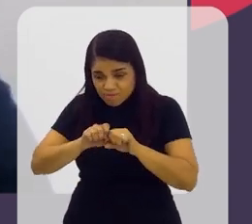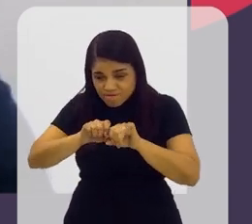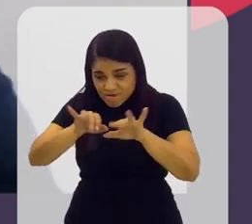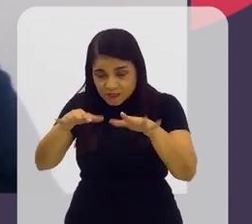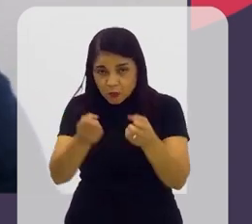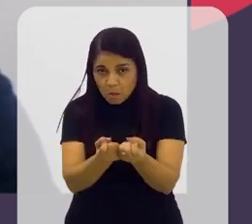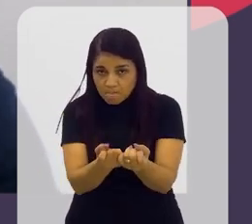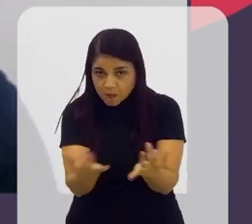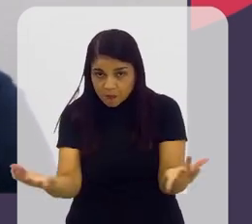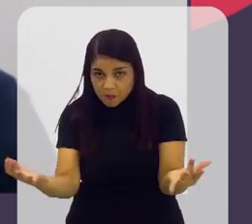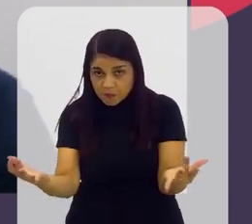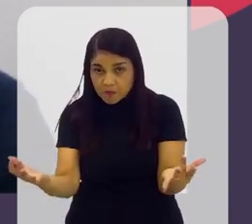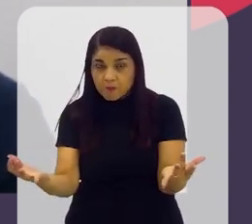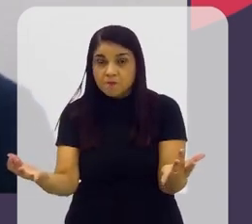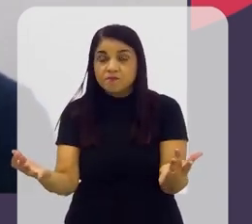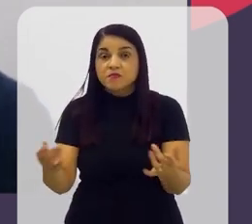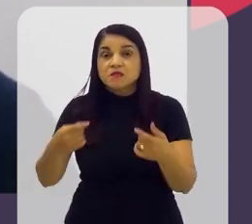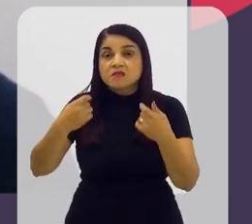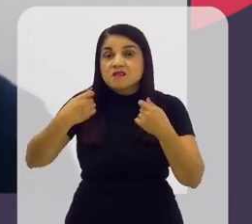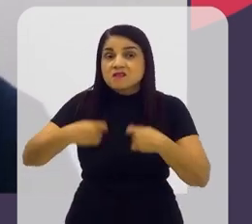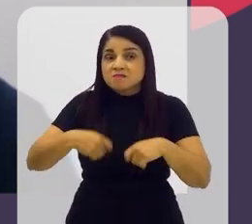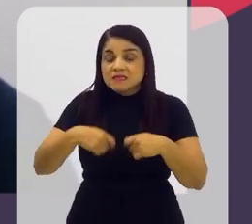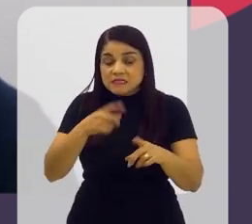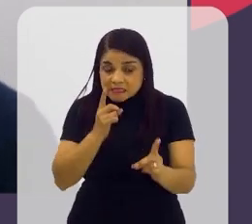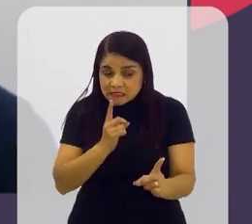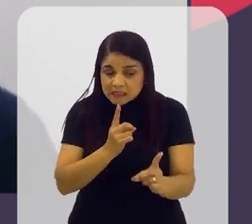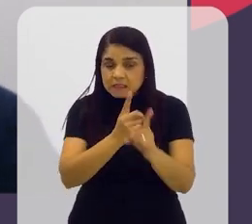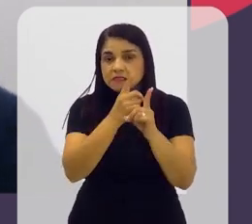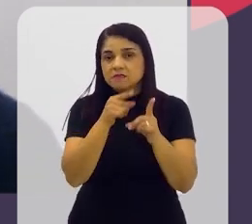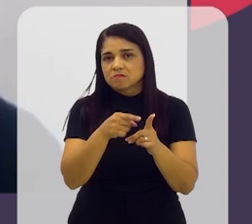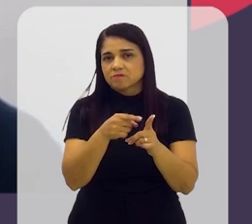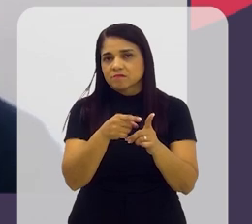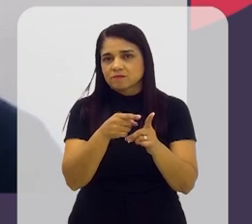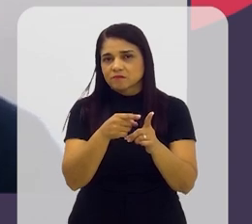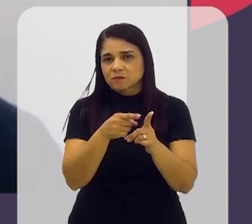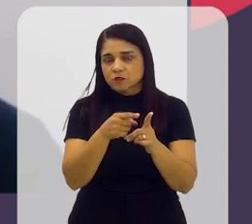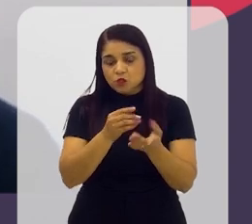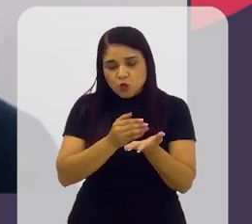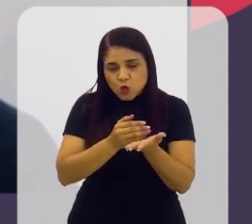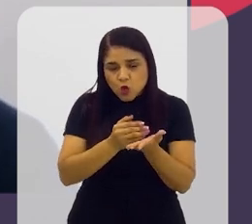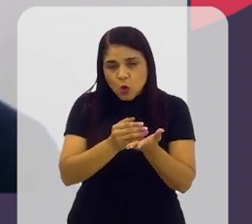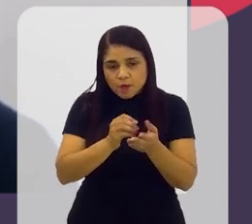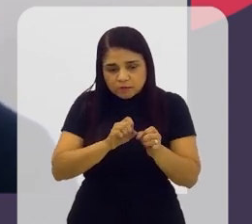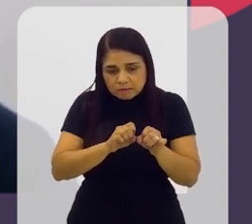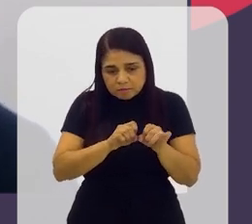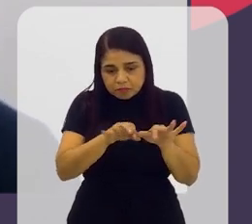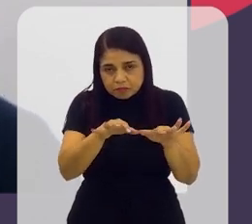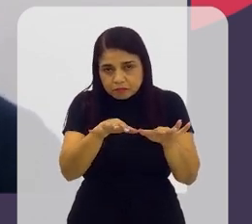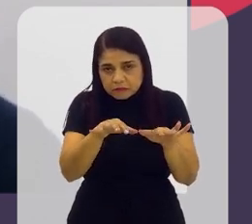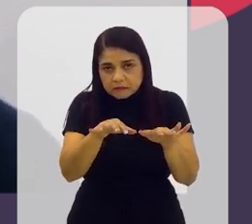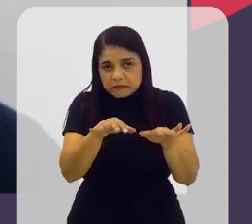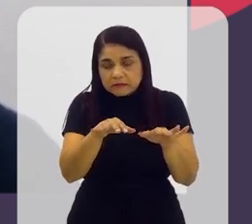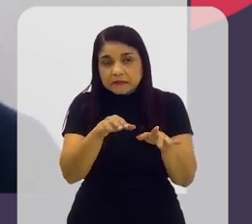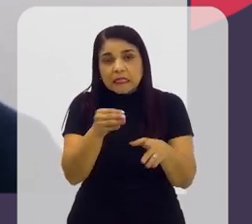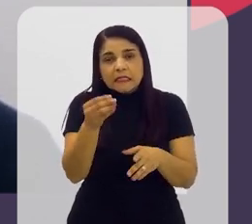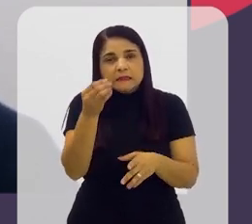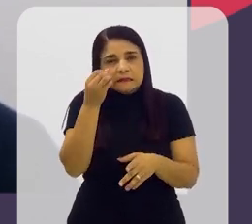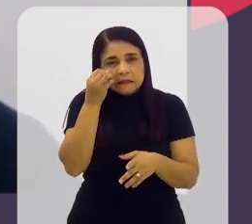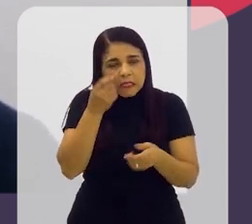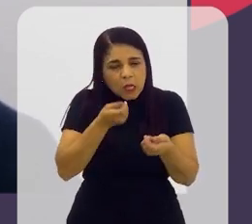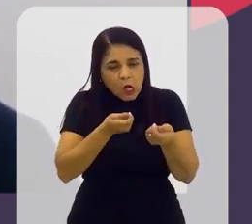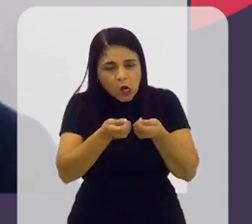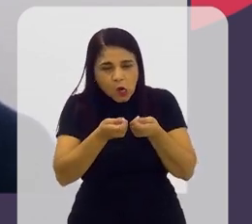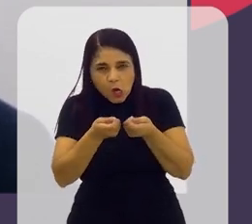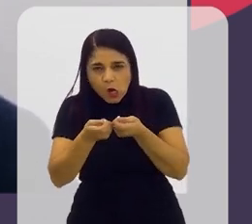eles falam da necessidade de, ao se identificar, né, no estágio inicial de invasão biológica, tentar fazer o